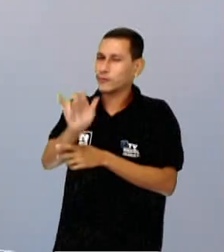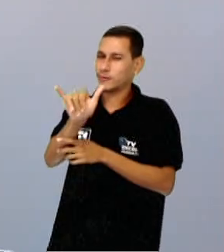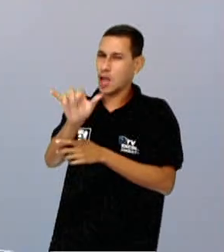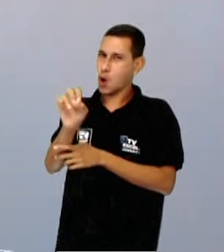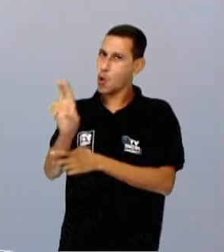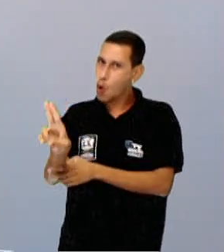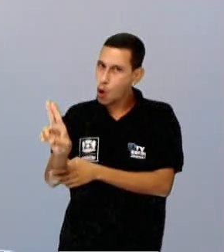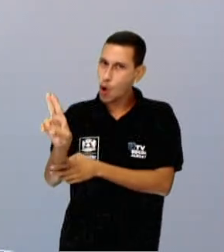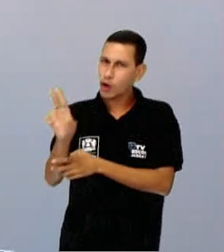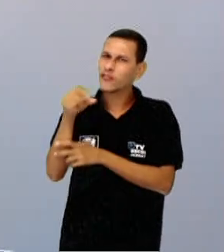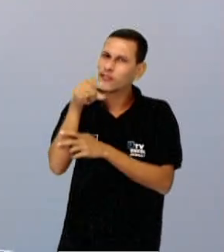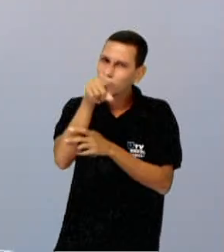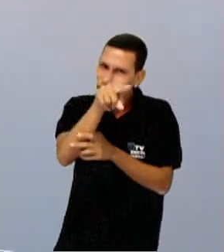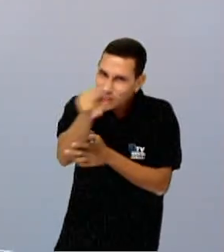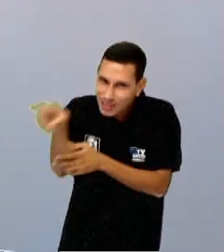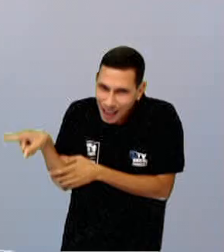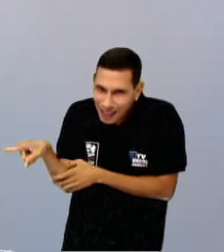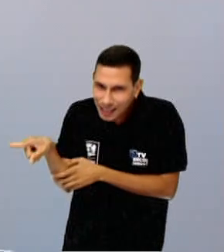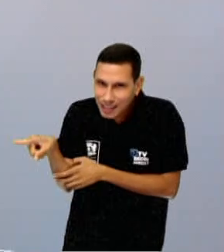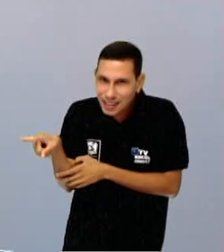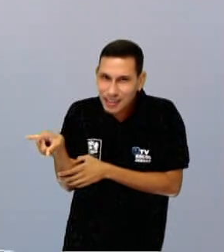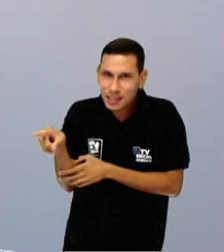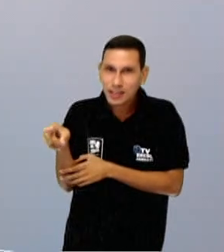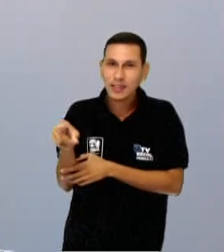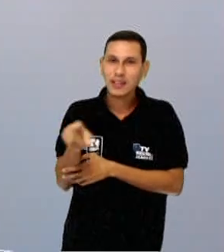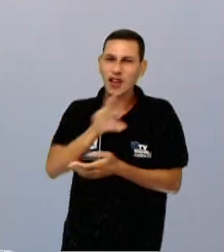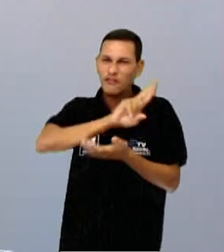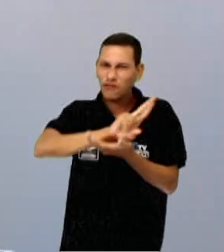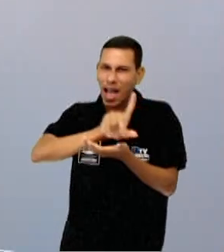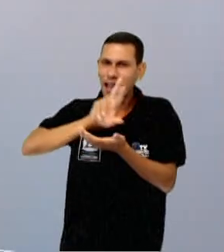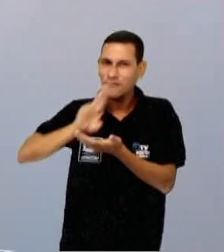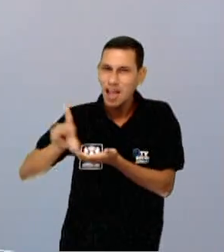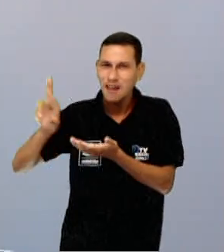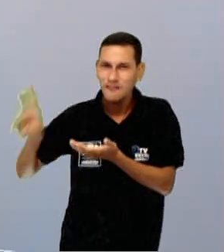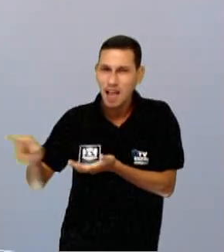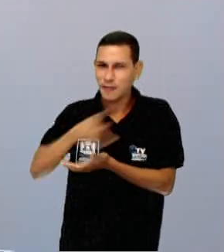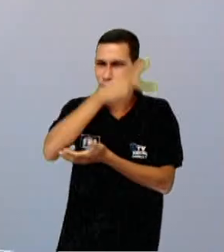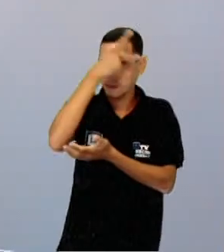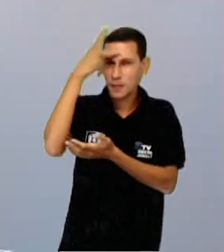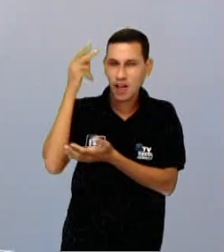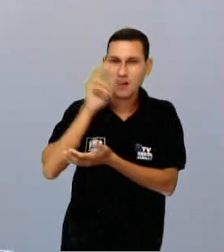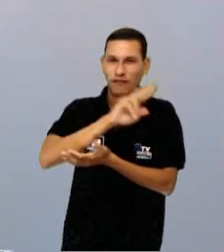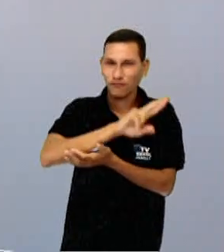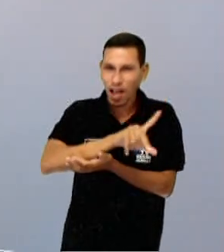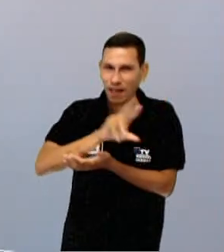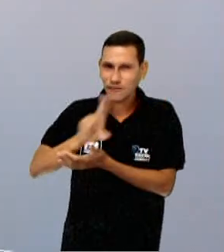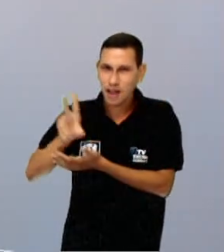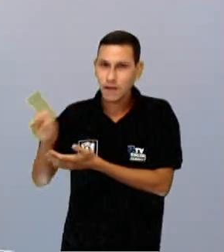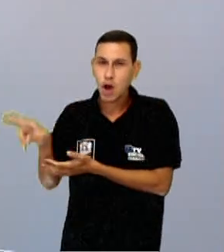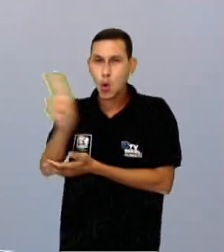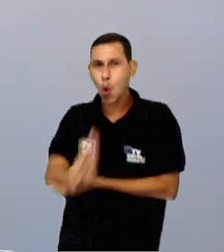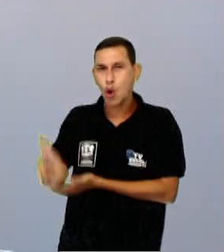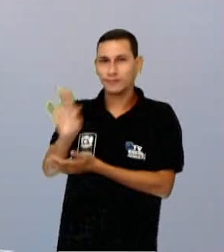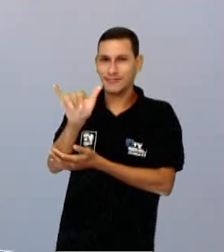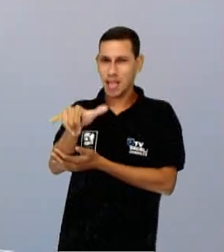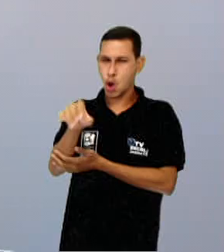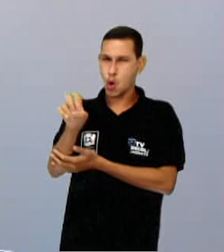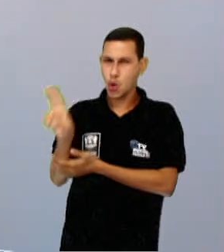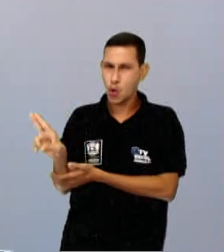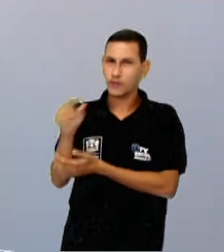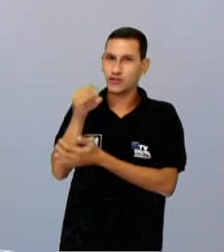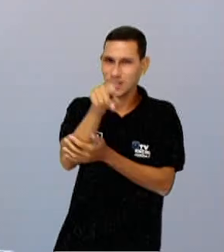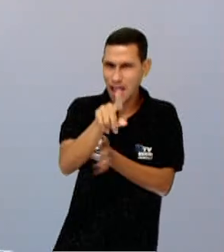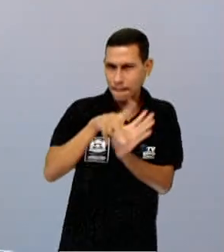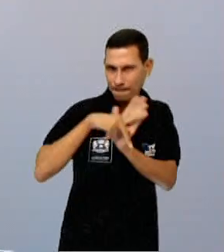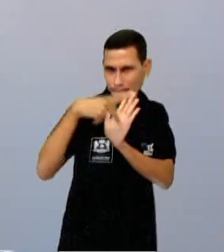para vocês também Então percebam nesse caso eu uso e eu para você